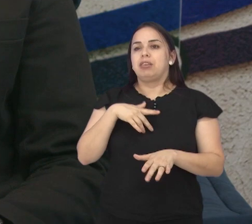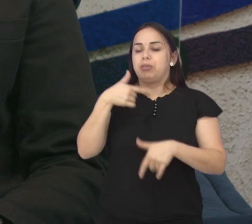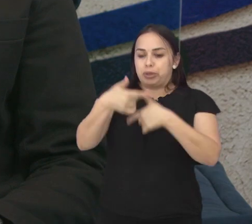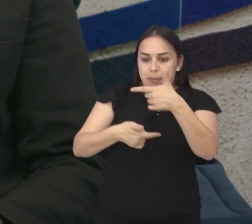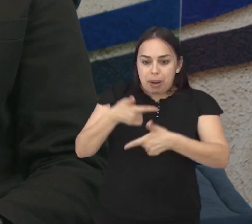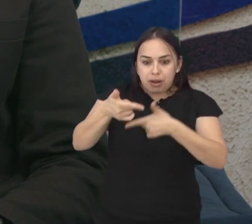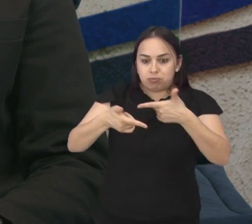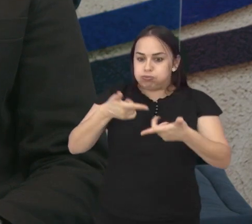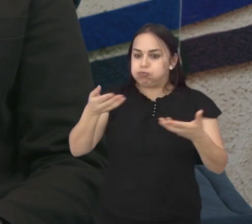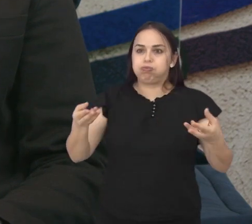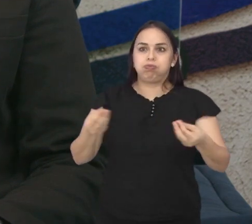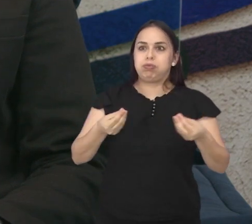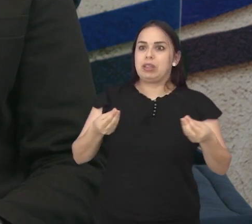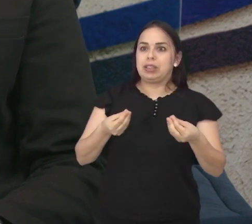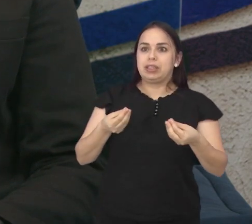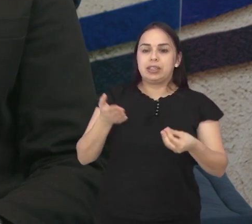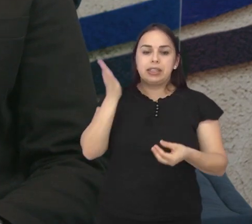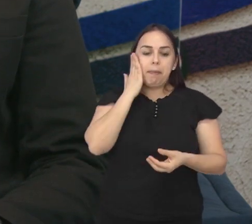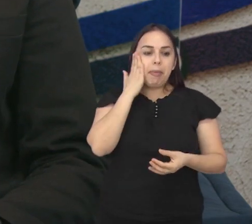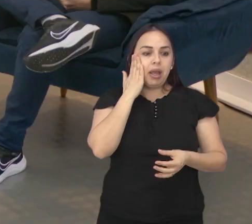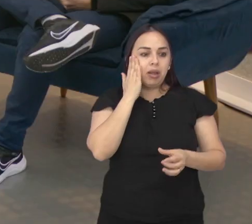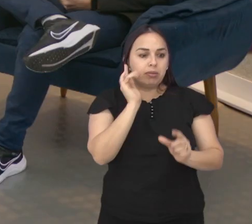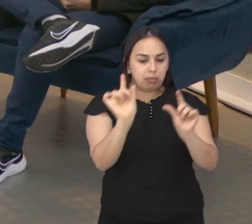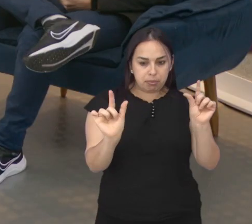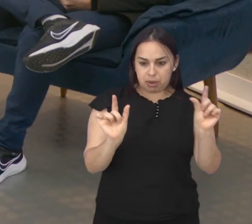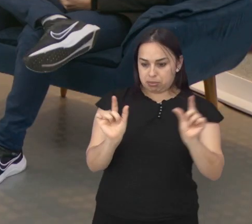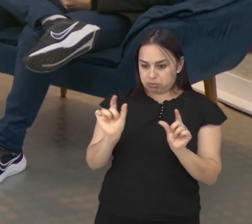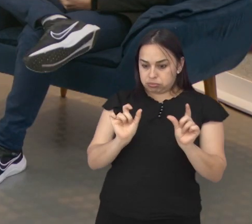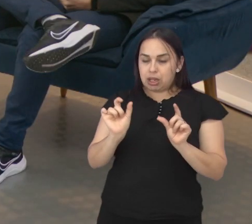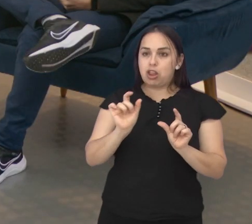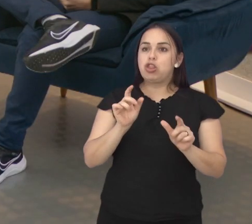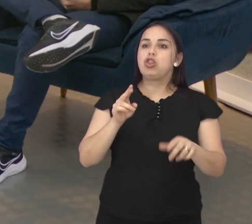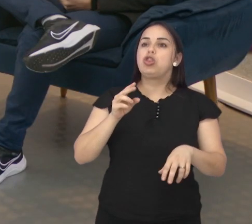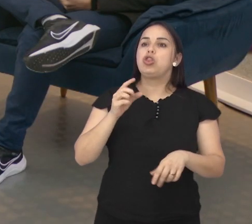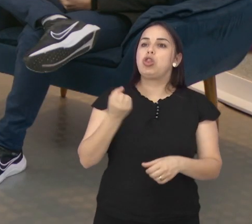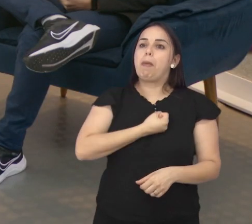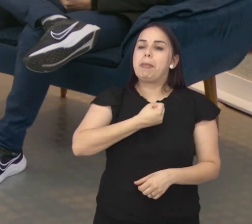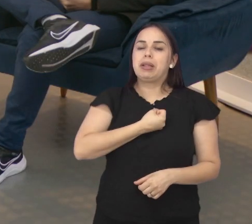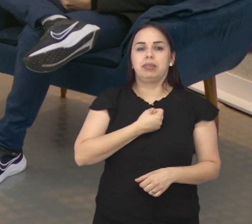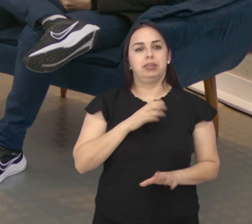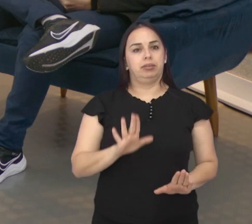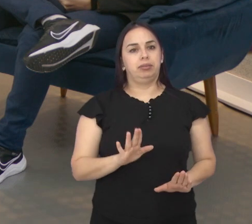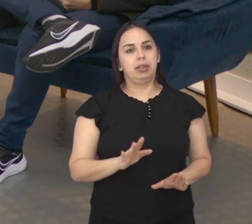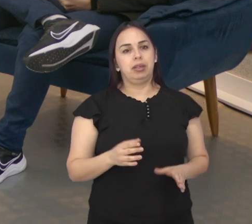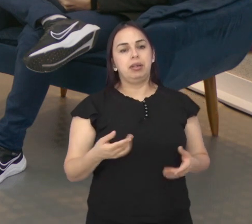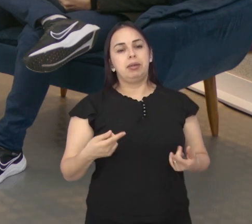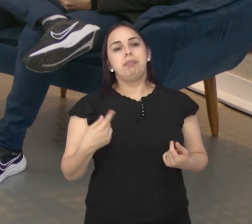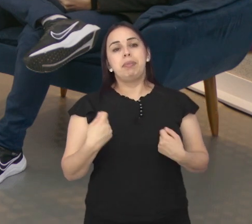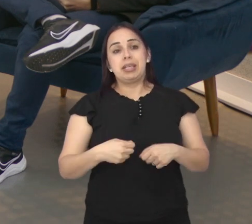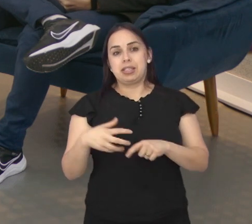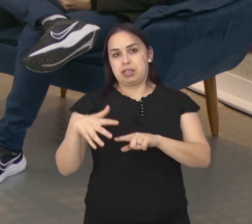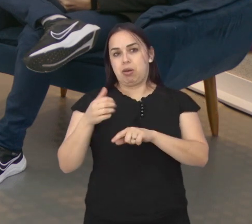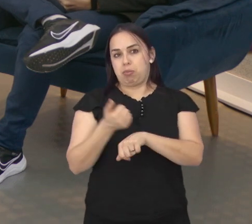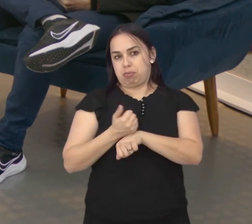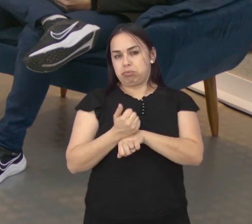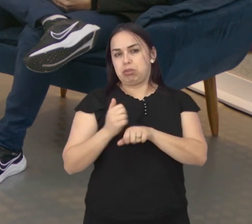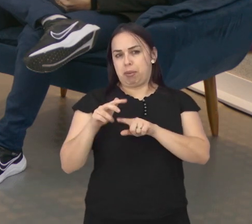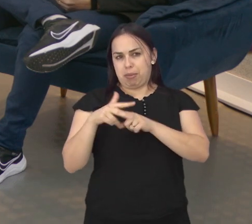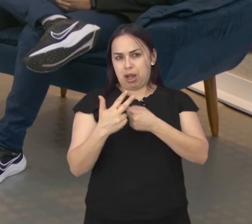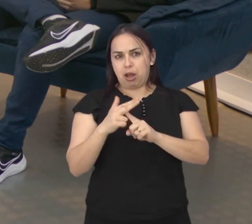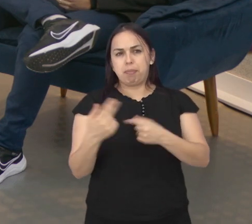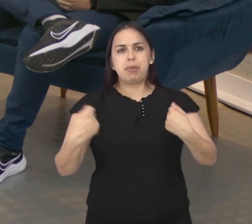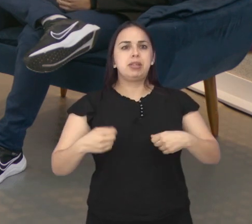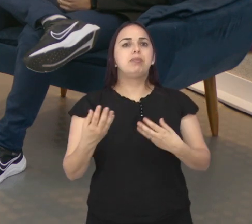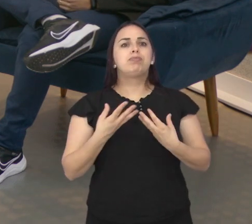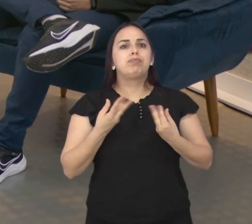lógica, né? Um trabalho que envolve muita lógica. Mas ao mesmo tempo, o mecânico tem que ter muita sensibilidade. Eu costumo falar que